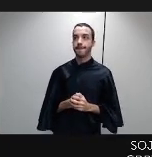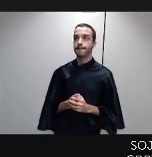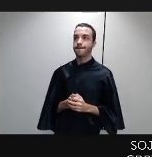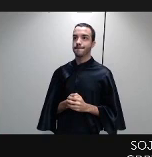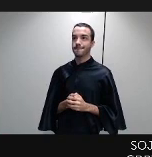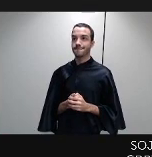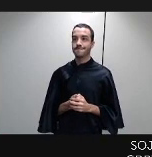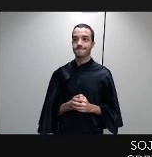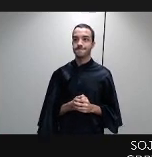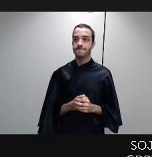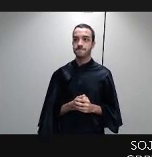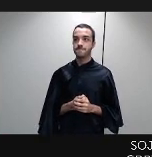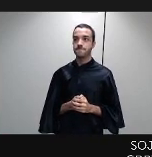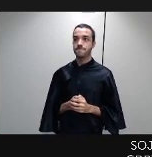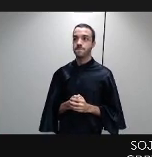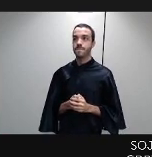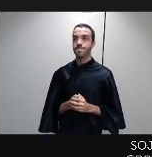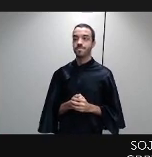aqui